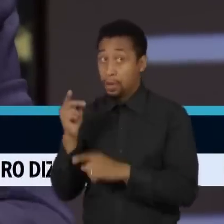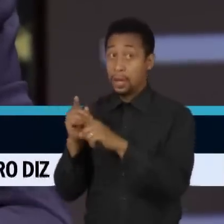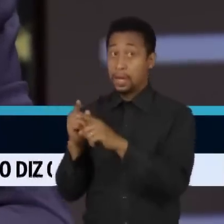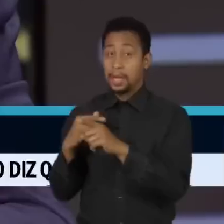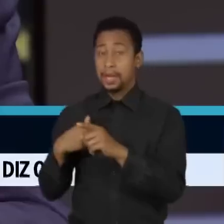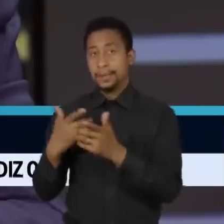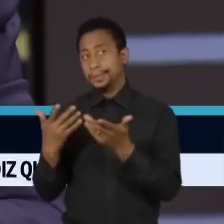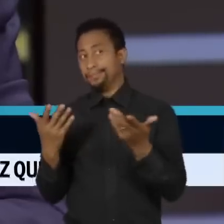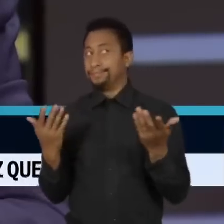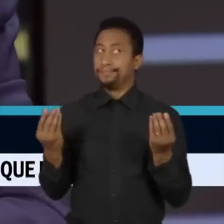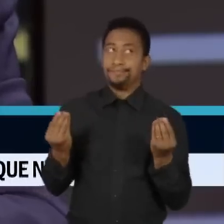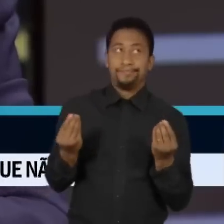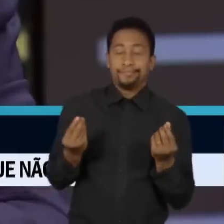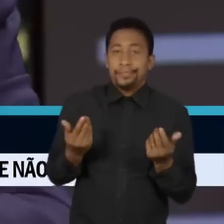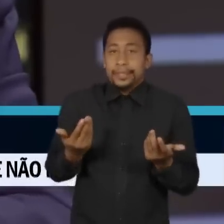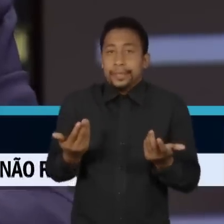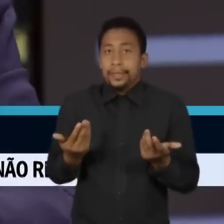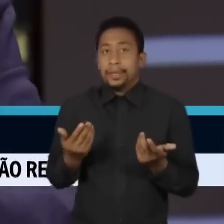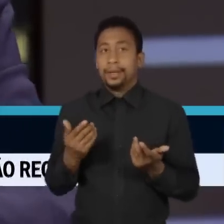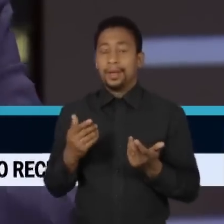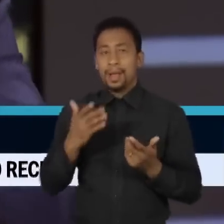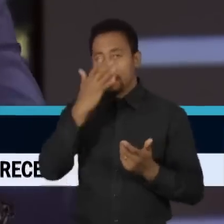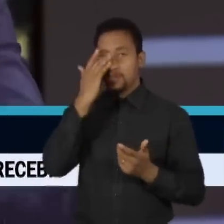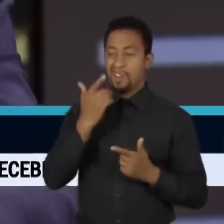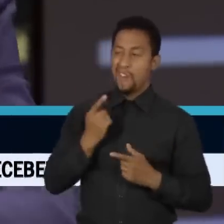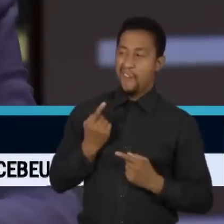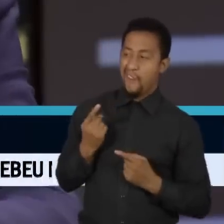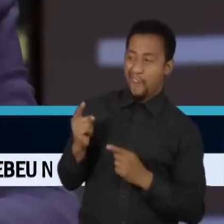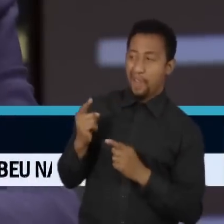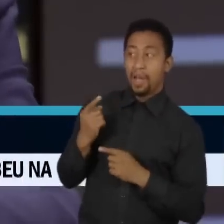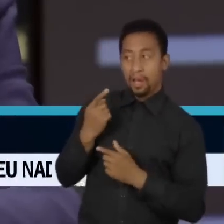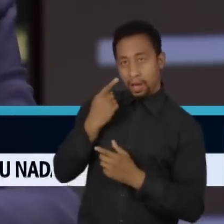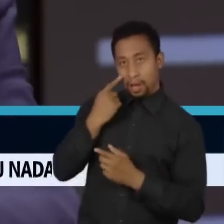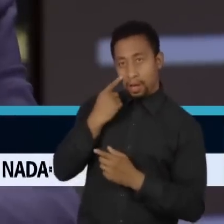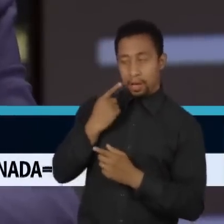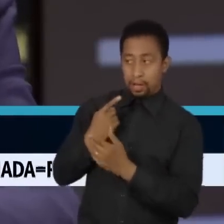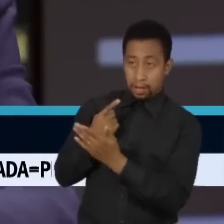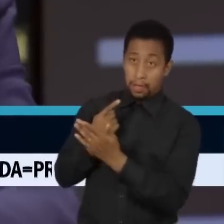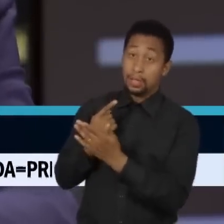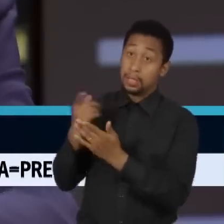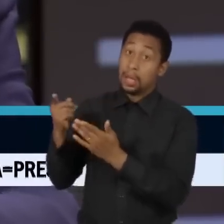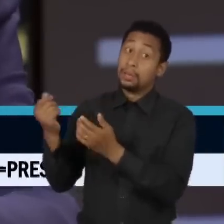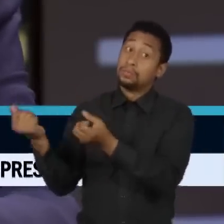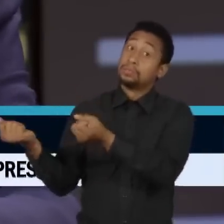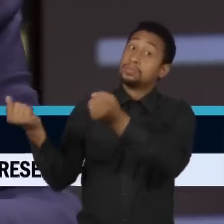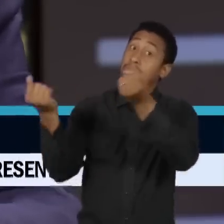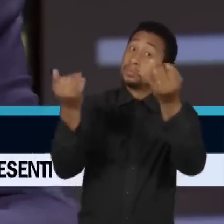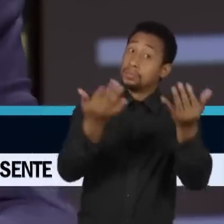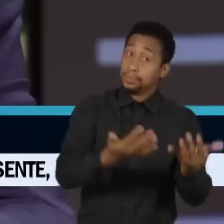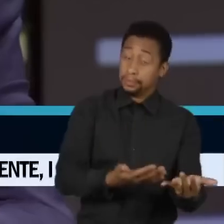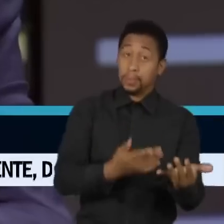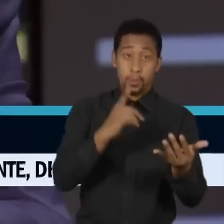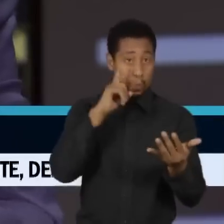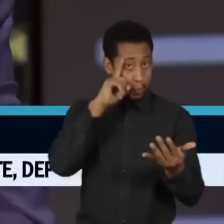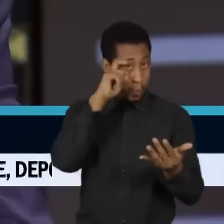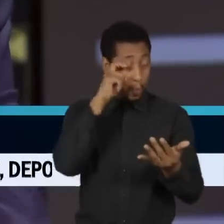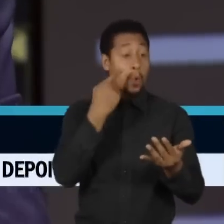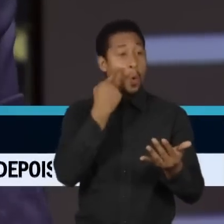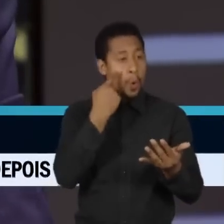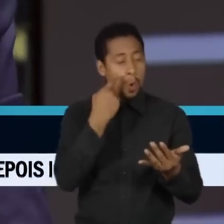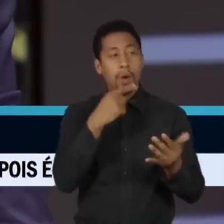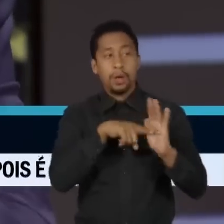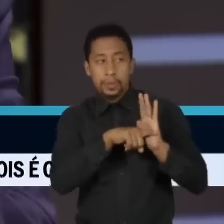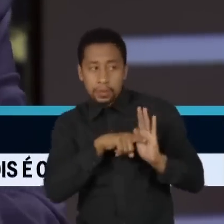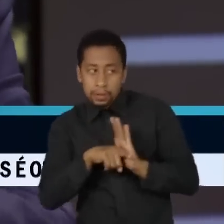que ela teria falado ao juiz, ao atual senador Sérgio Moro, sobre o desenvolvimento